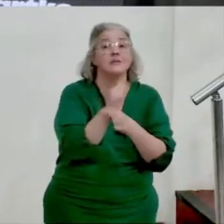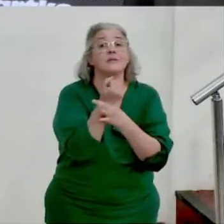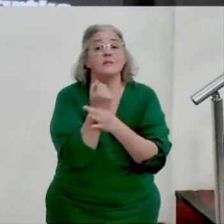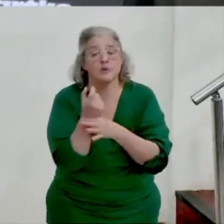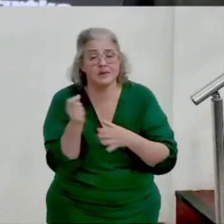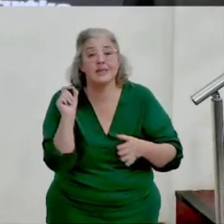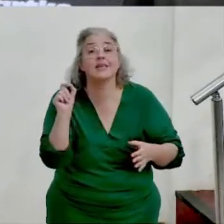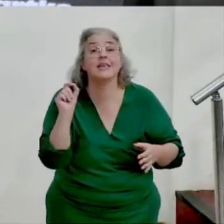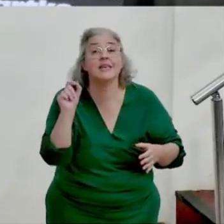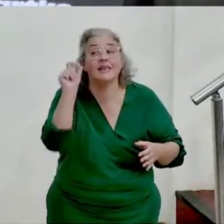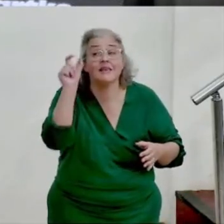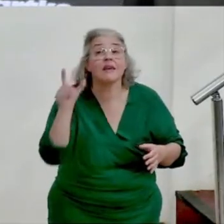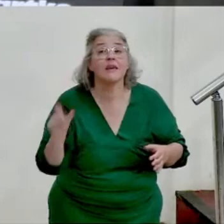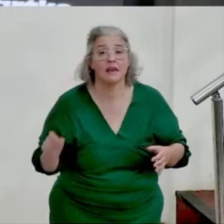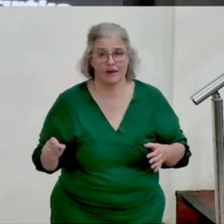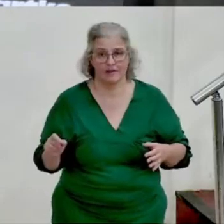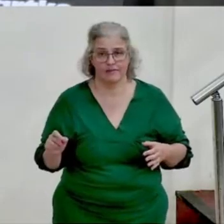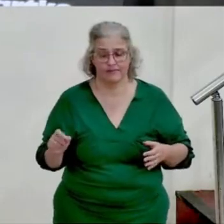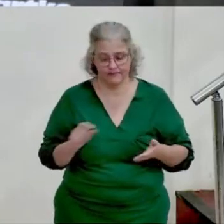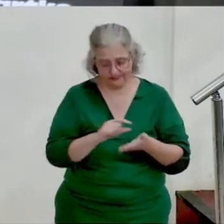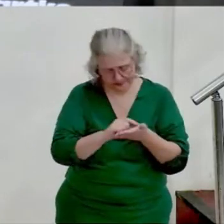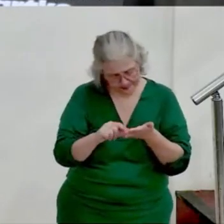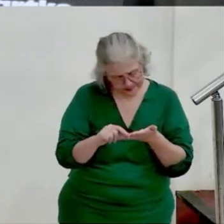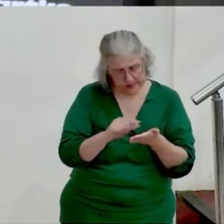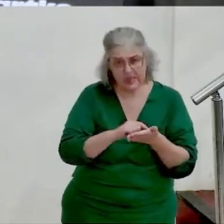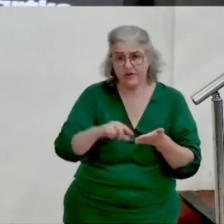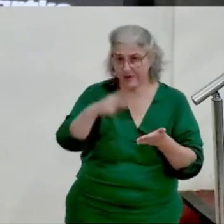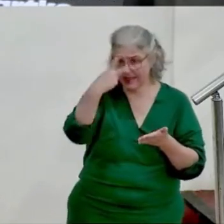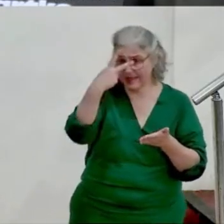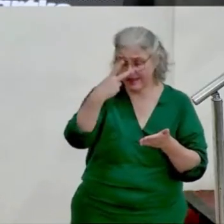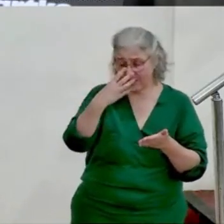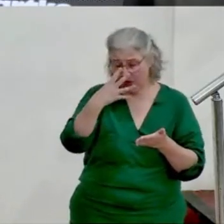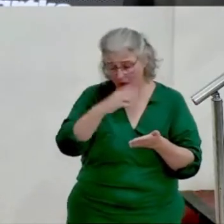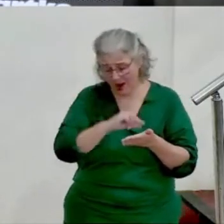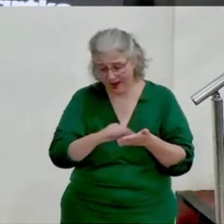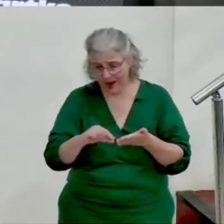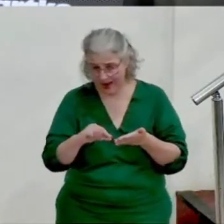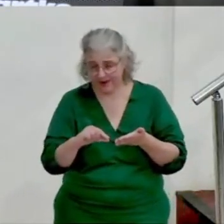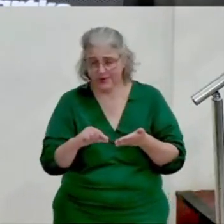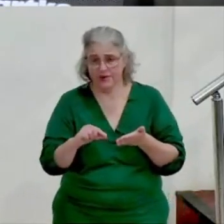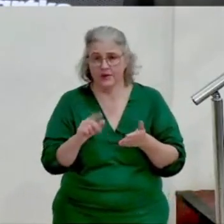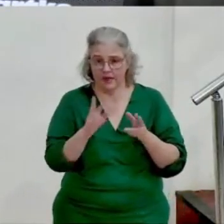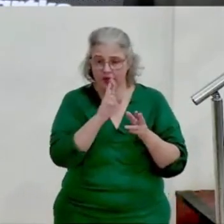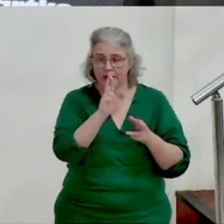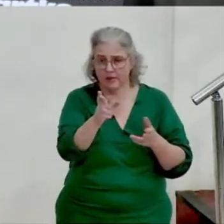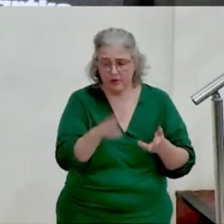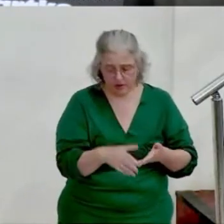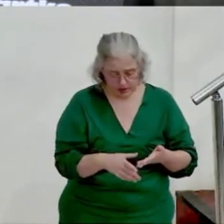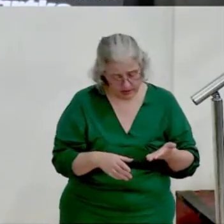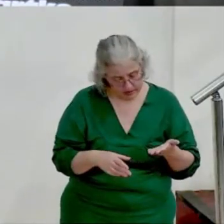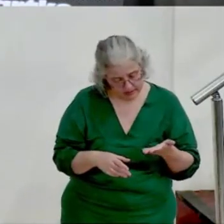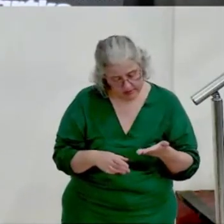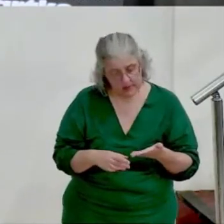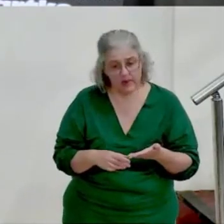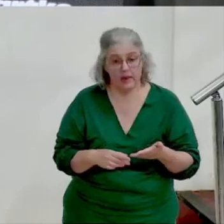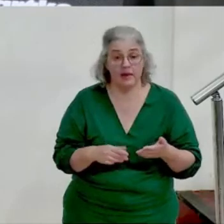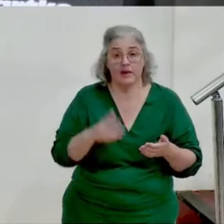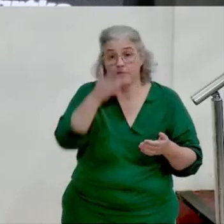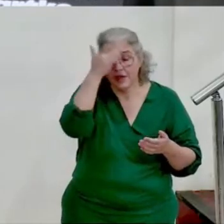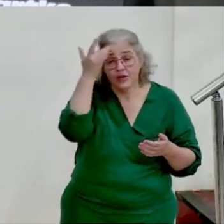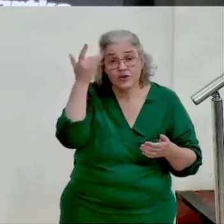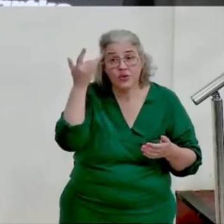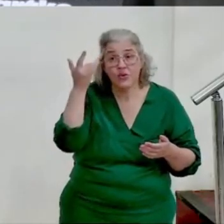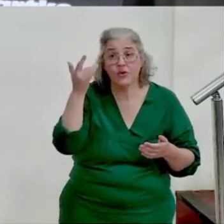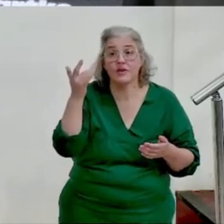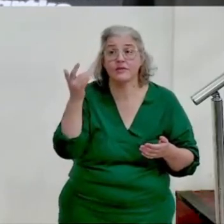mas o contexto responde. No verso 4 a gente percebe que são pessoas que estão em trevas. O verso 5 diz que são filhos